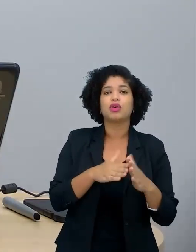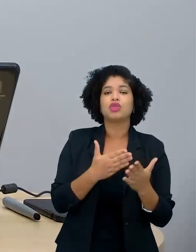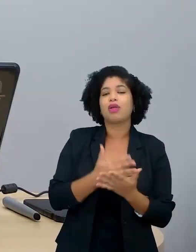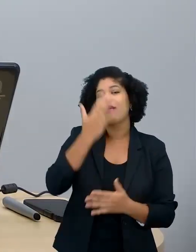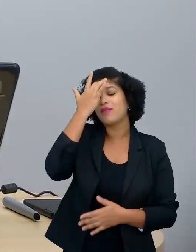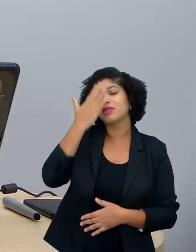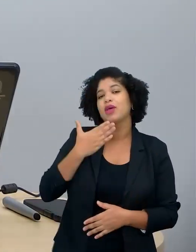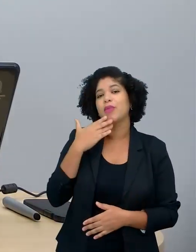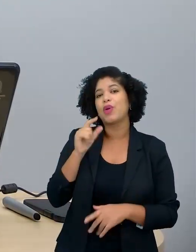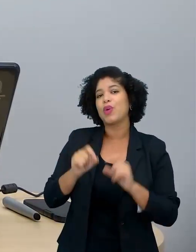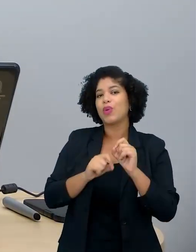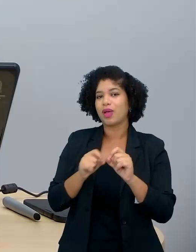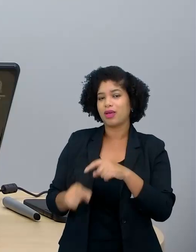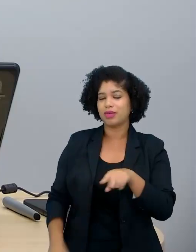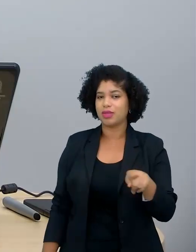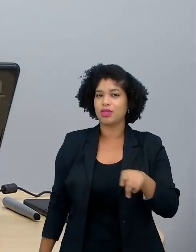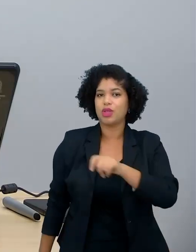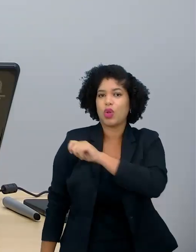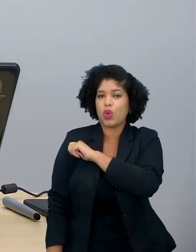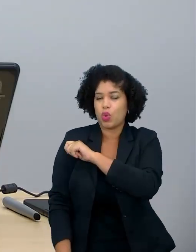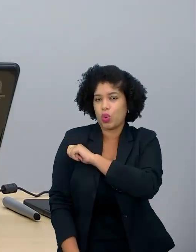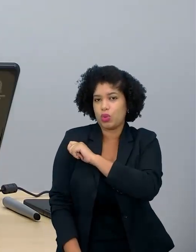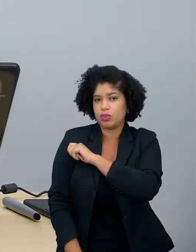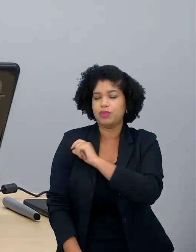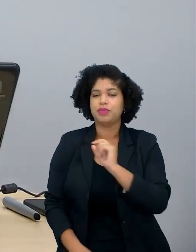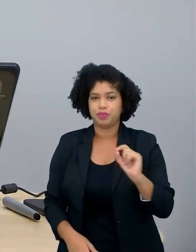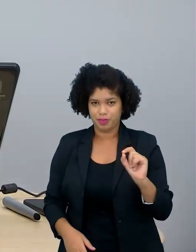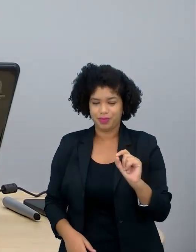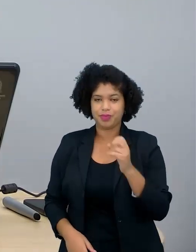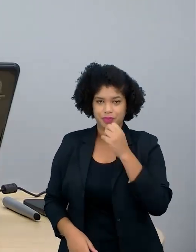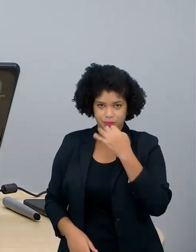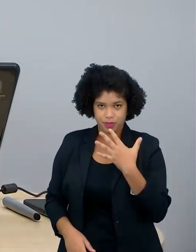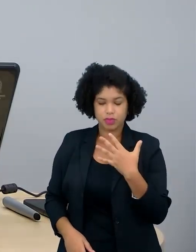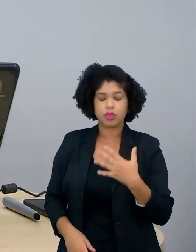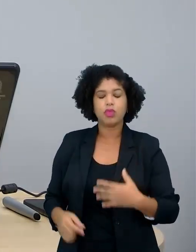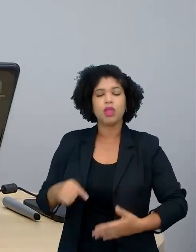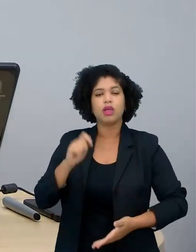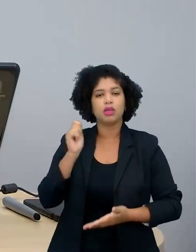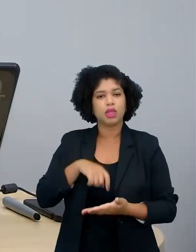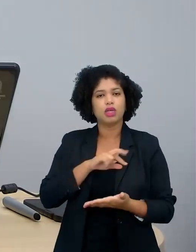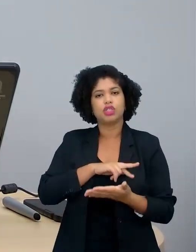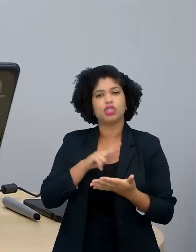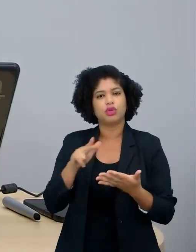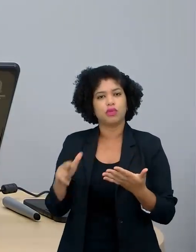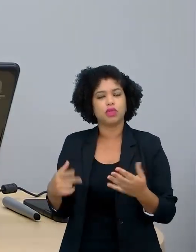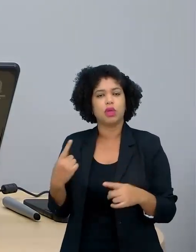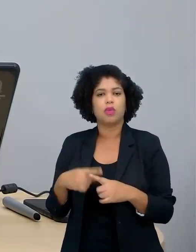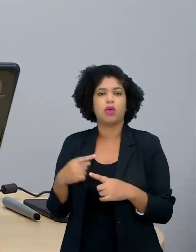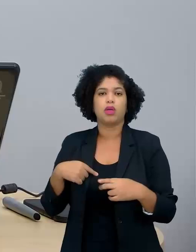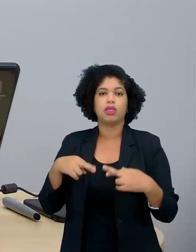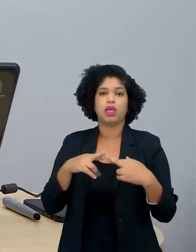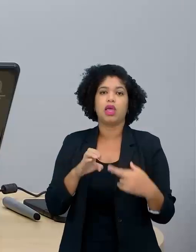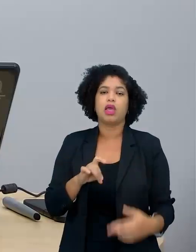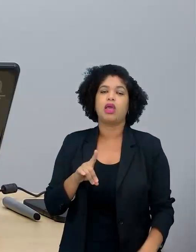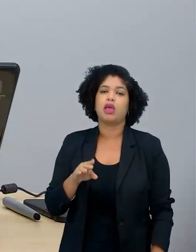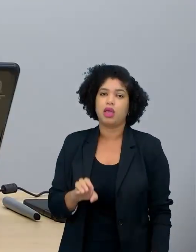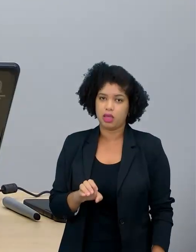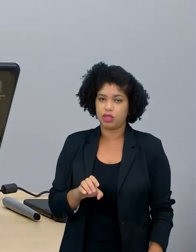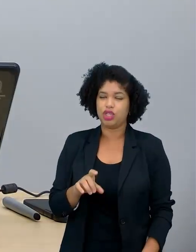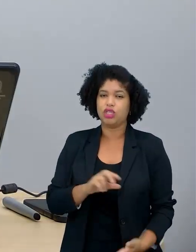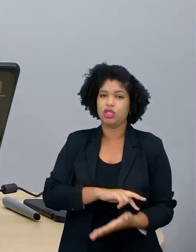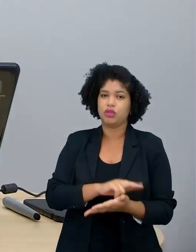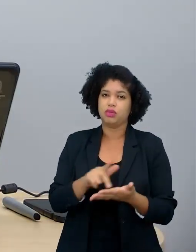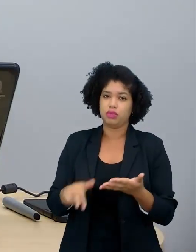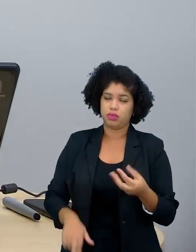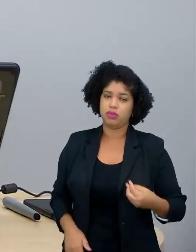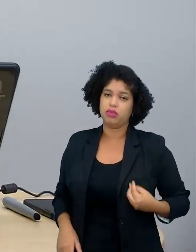fácil trabalhar com aquele aluno, com aquele estudante, tá bom, pessoal? A gente dá várias opções, porque a nossa rede ela é bastante diversa,